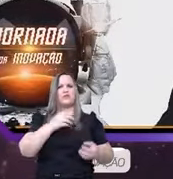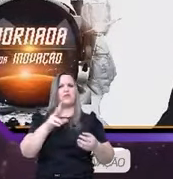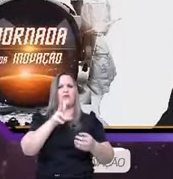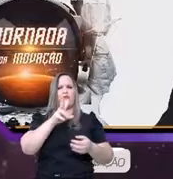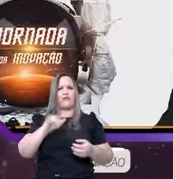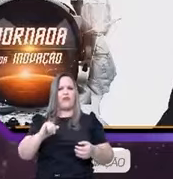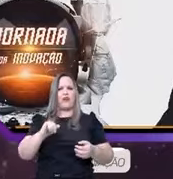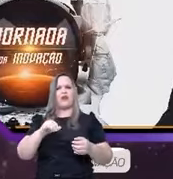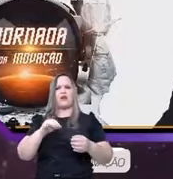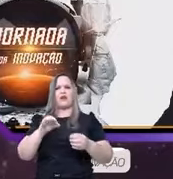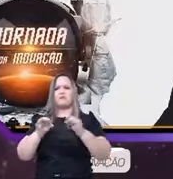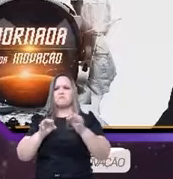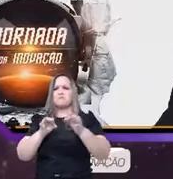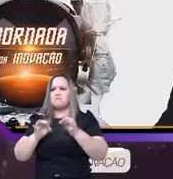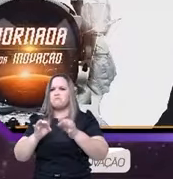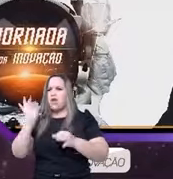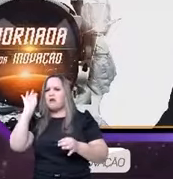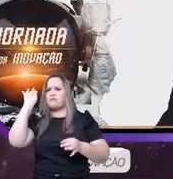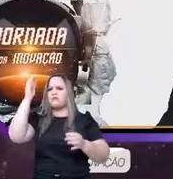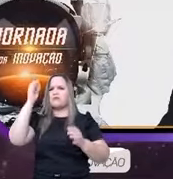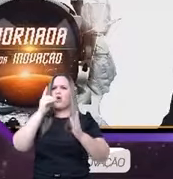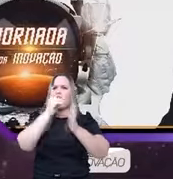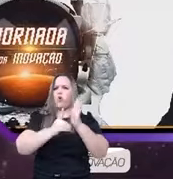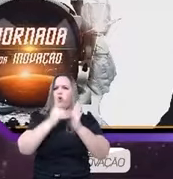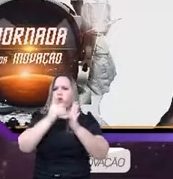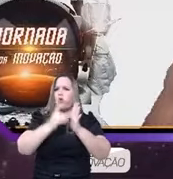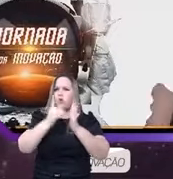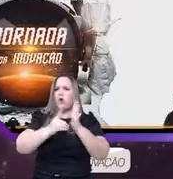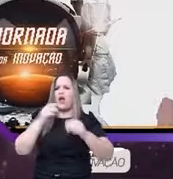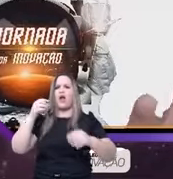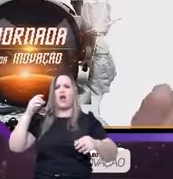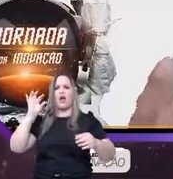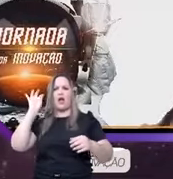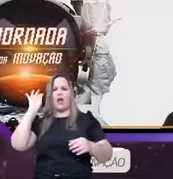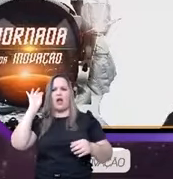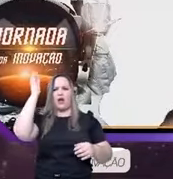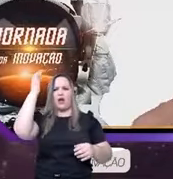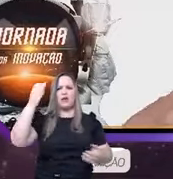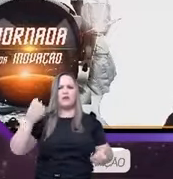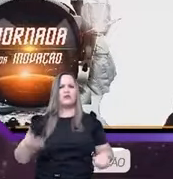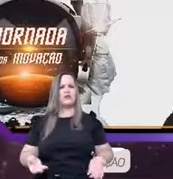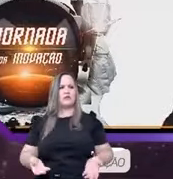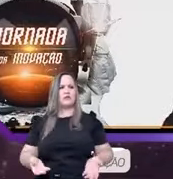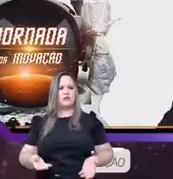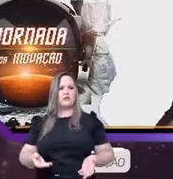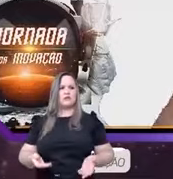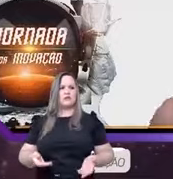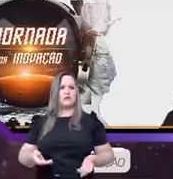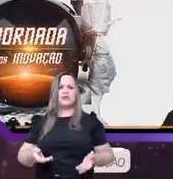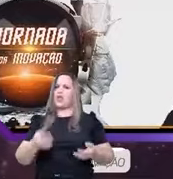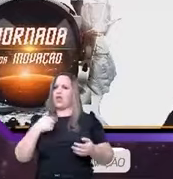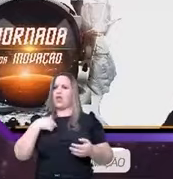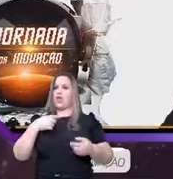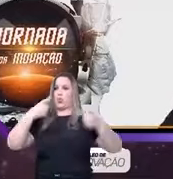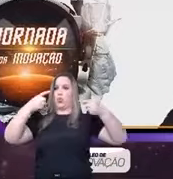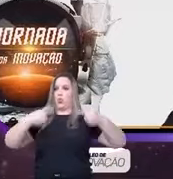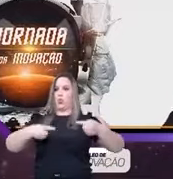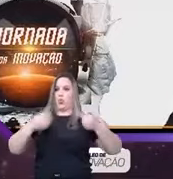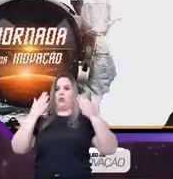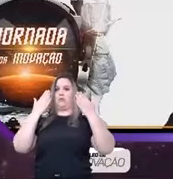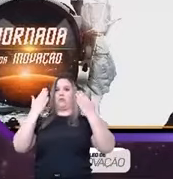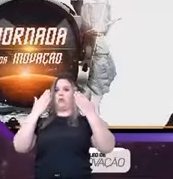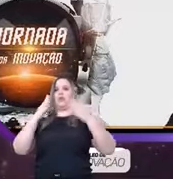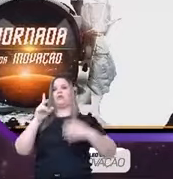ou a advocacia ágil, e o cidadão vai acompanhar isso, até porque eu também não questiono a necessidade dos processos chamados